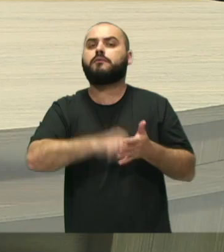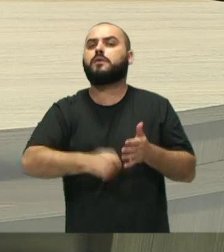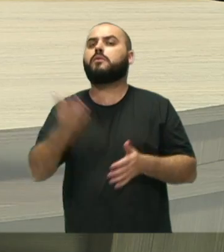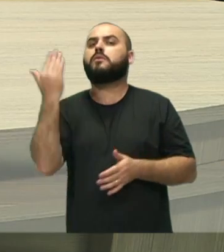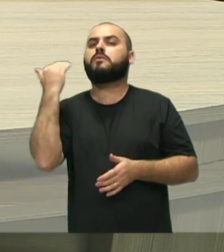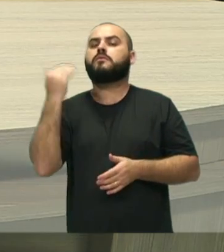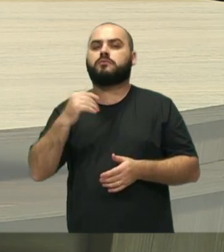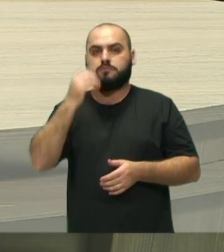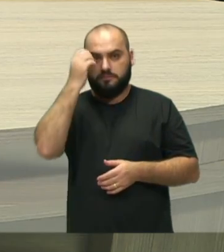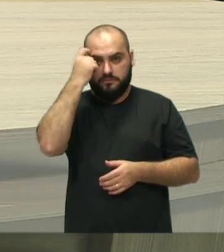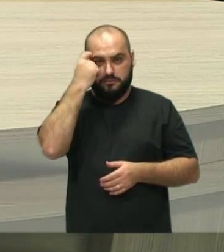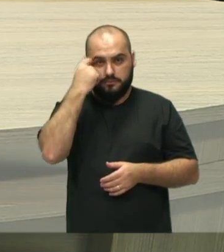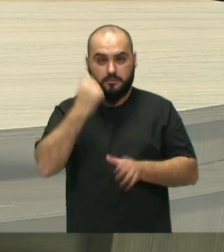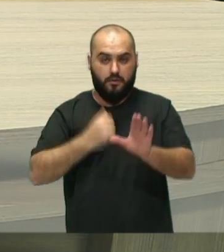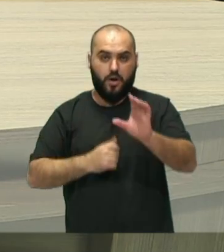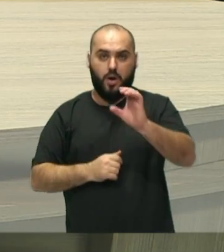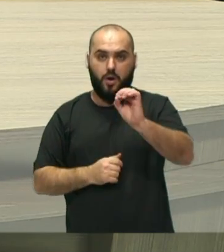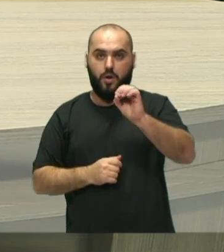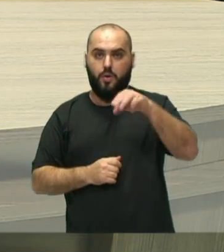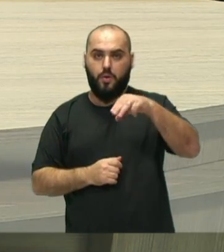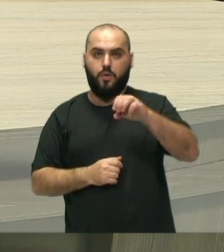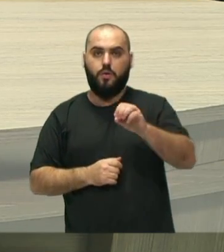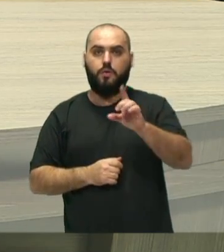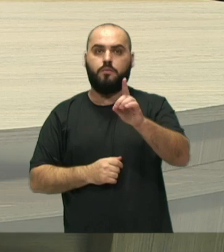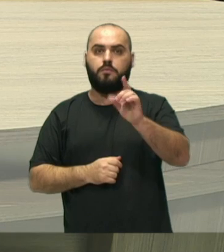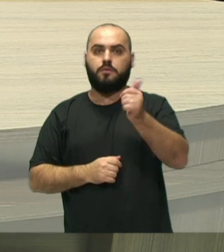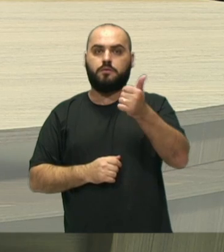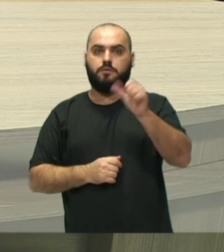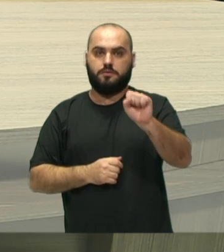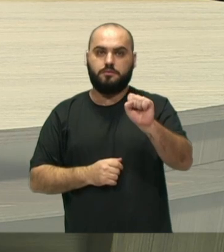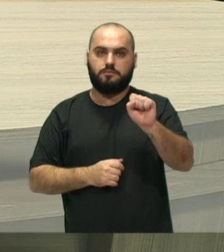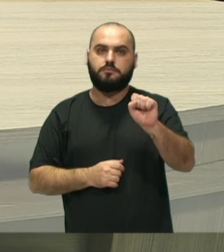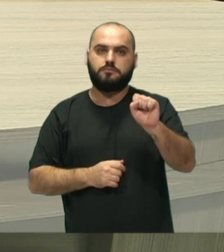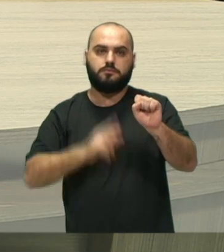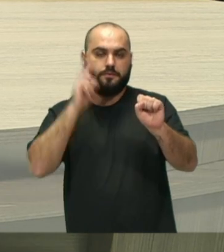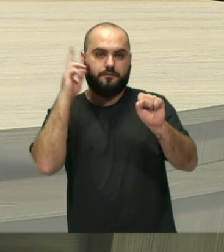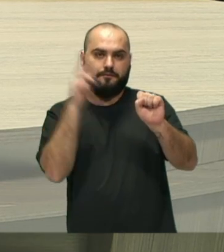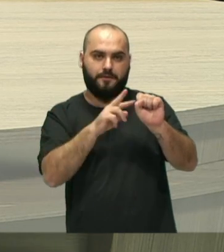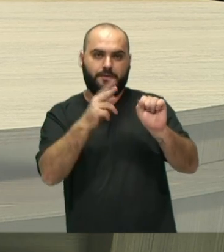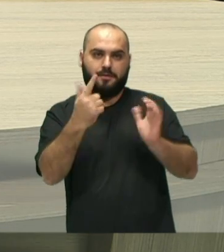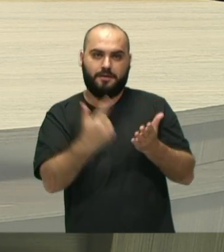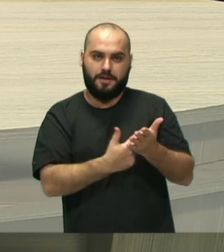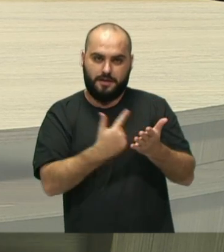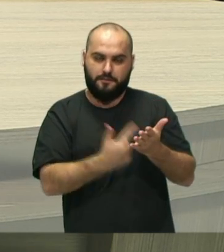Não, o Cômodas, que o editor colocou aqui na orelha do livro, né?